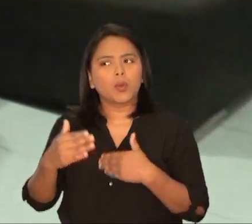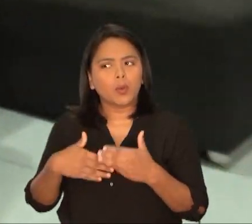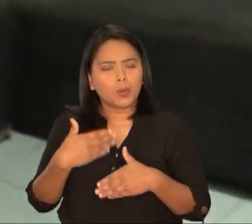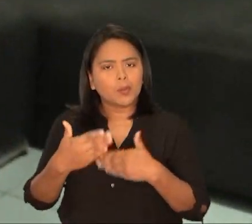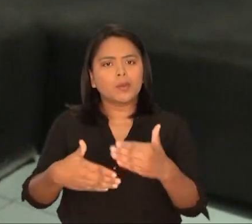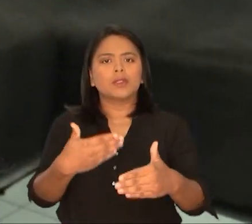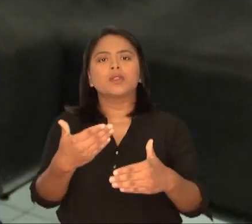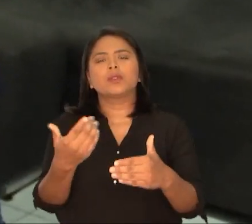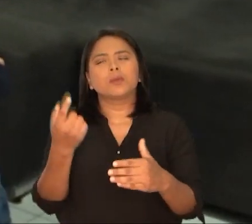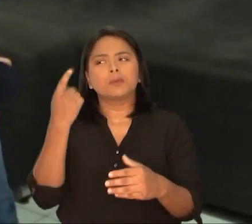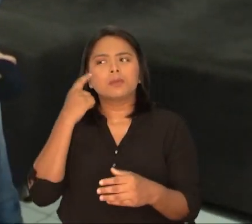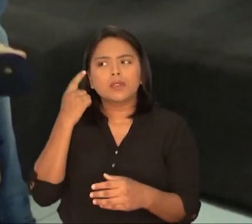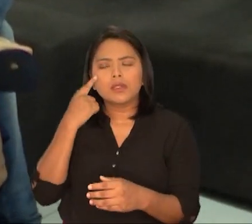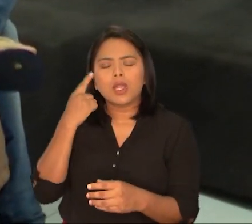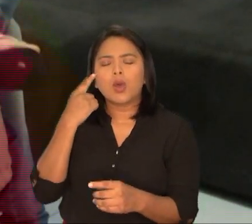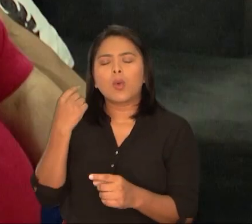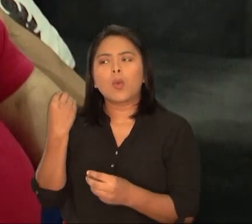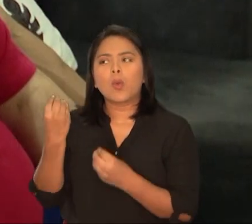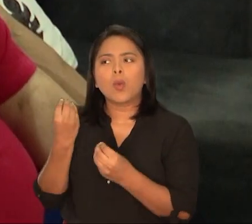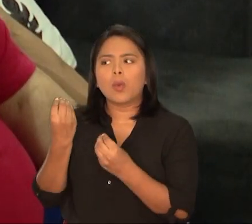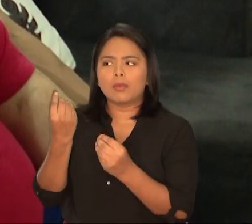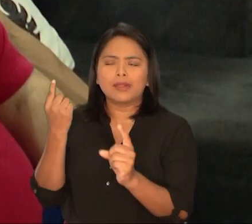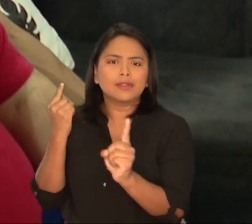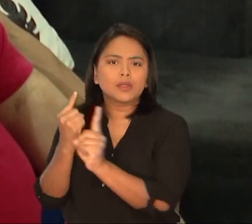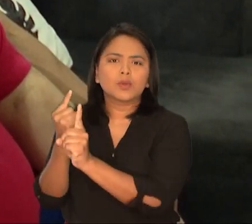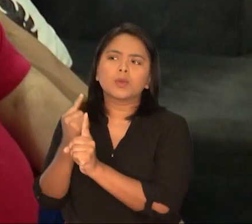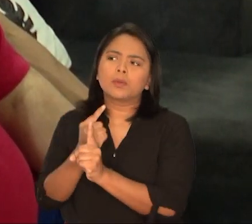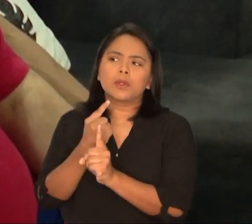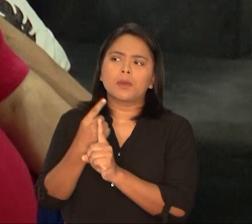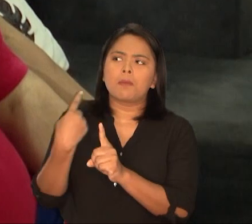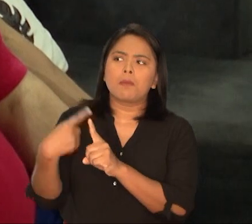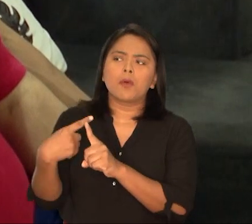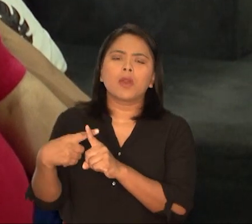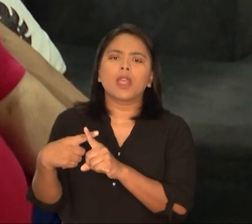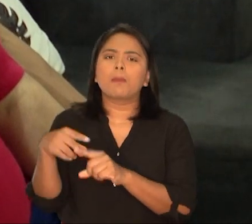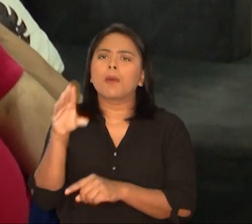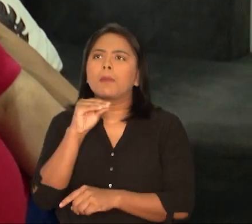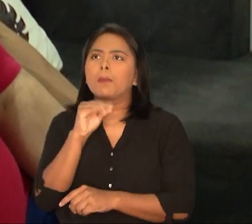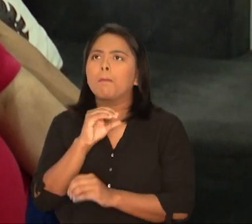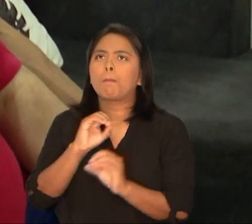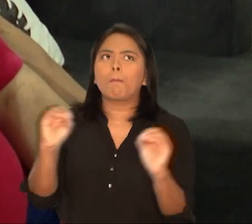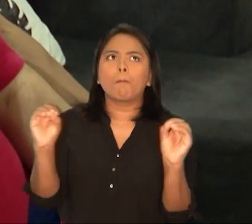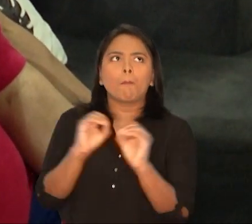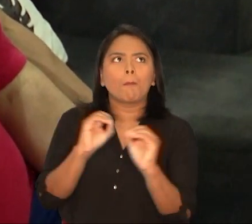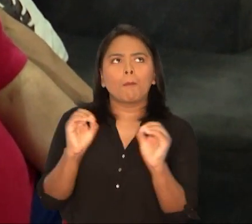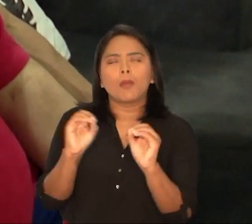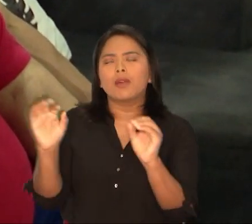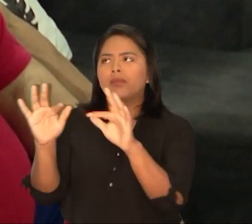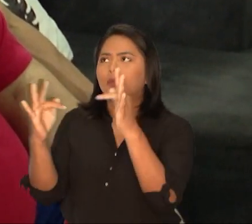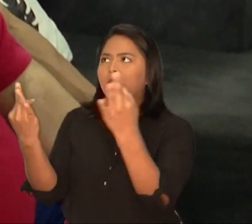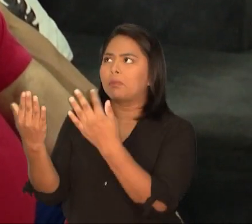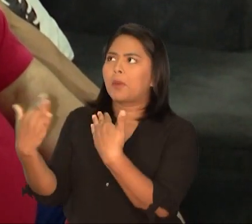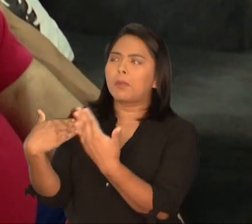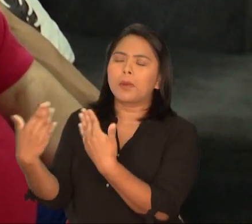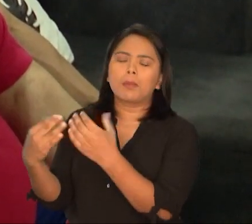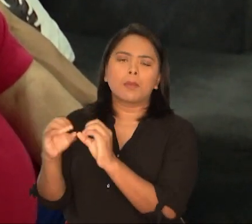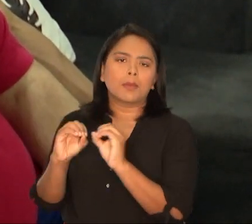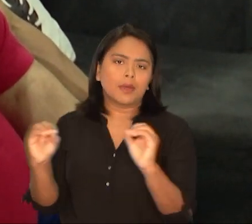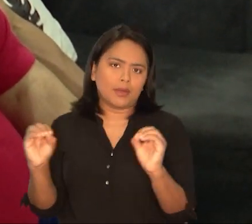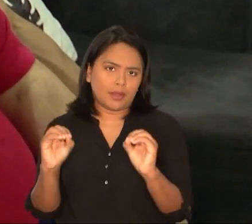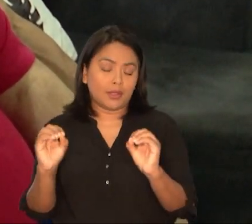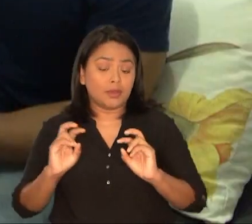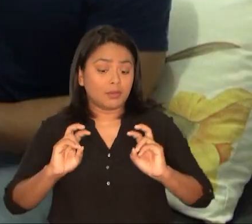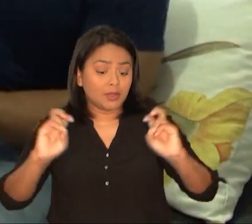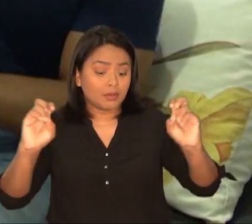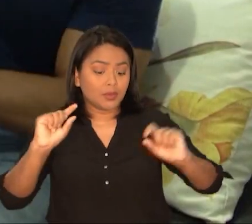jornada para descobrir o motivo de Vito não conseguir ter uma comunicação verbal e não interagir com a família. Carla se viu mãe